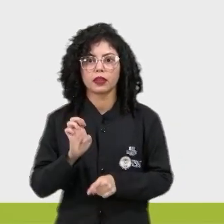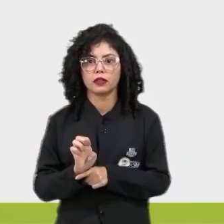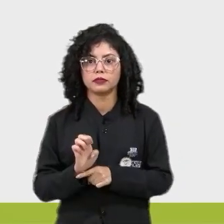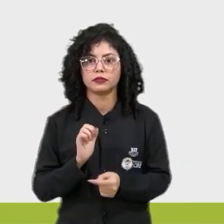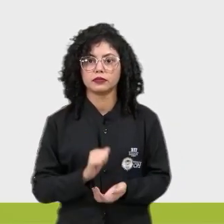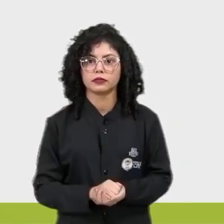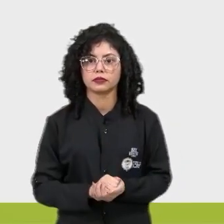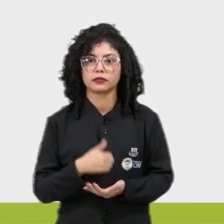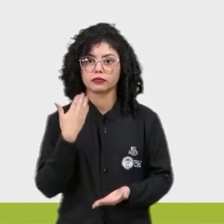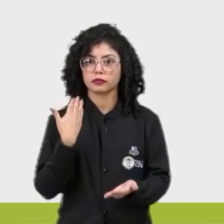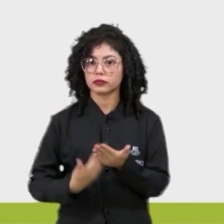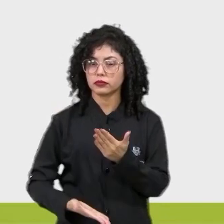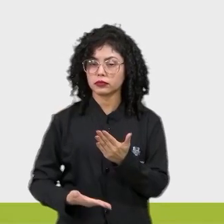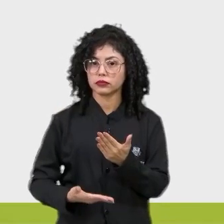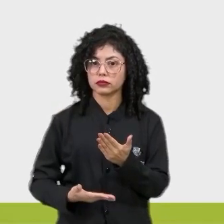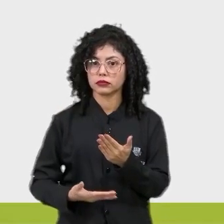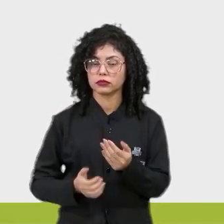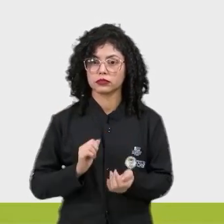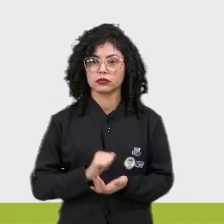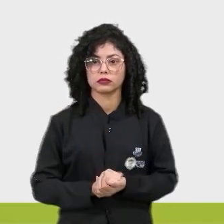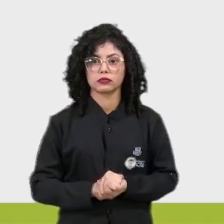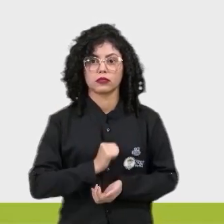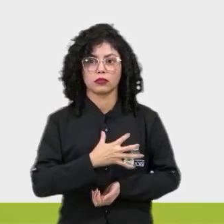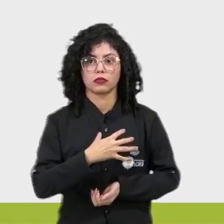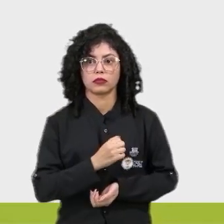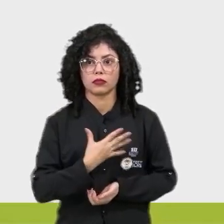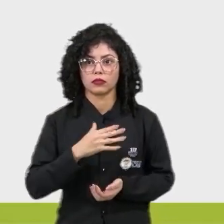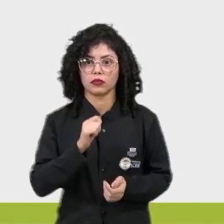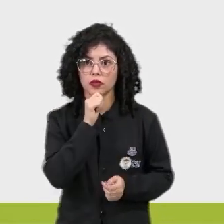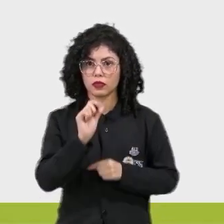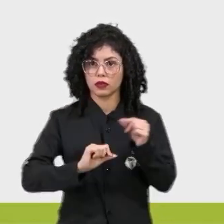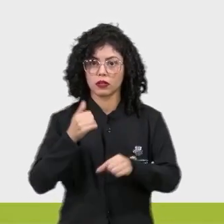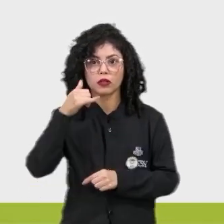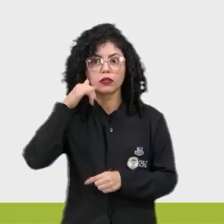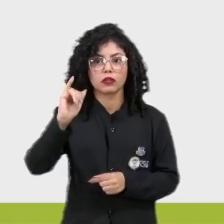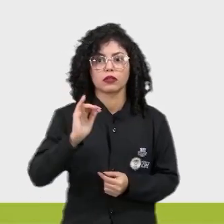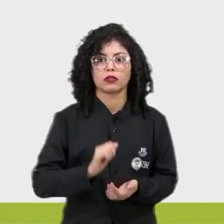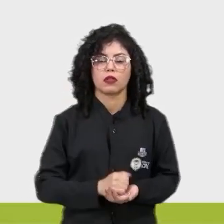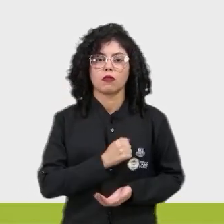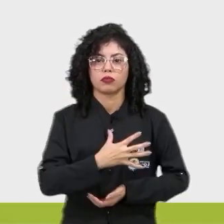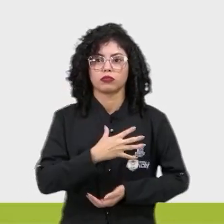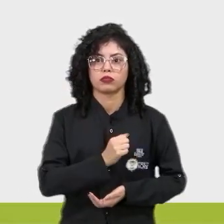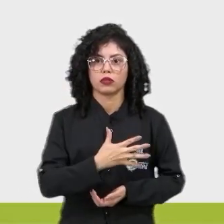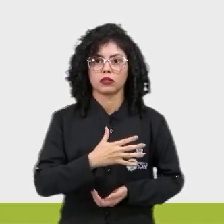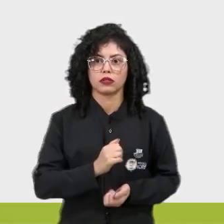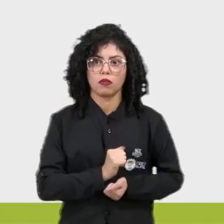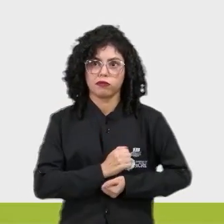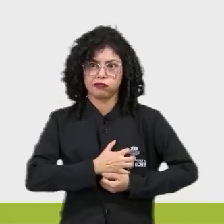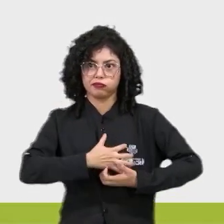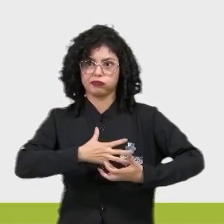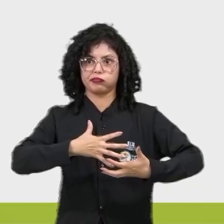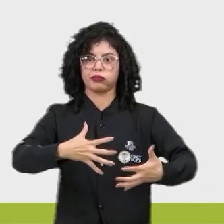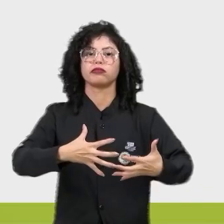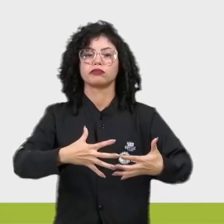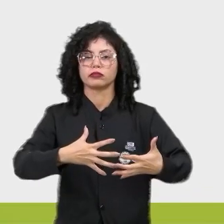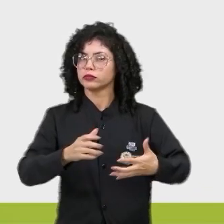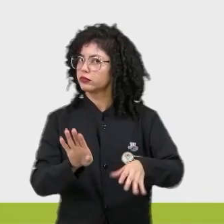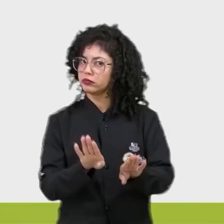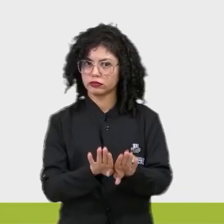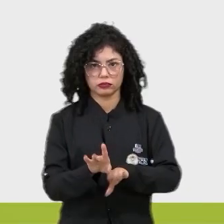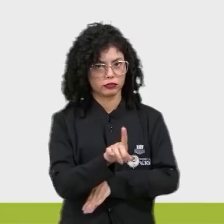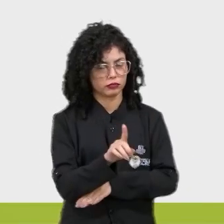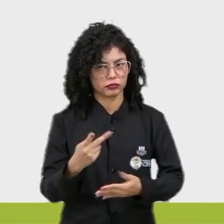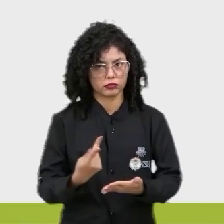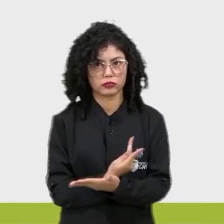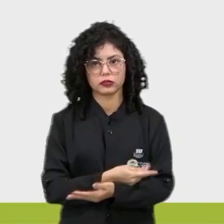E. Pela perda de complacência vascular nesses vasos, o que evita a pulsação. Quer dizer, ele vai dilatar tanto? Também